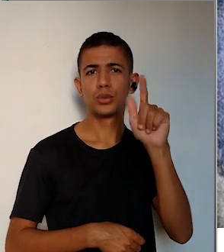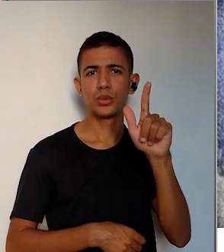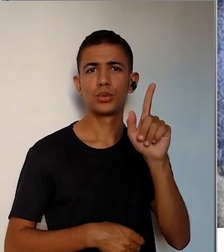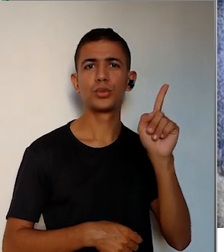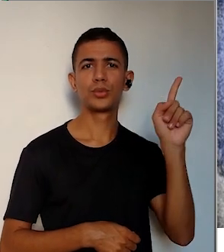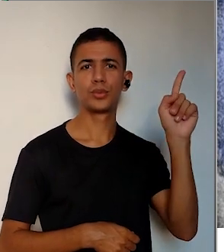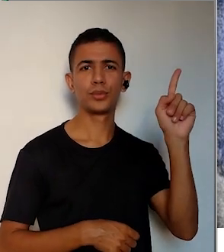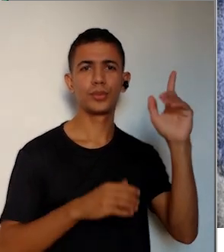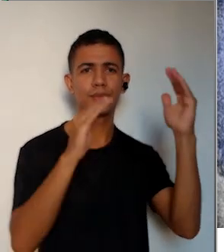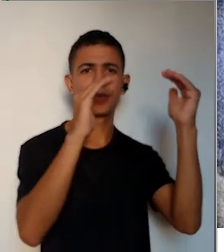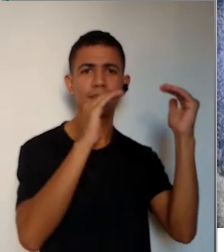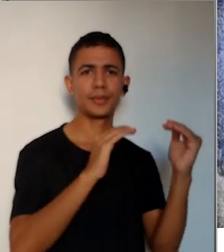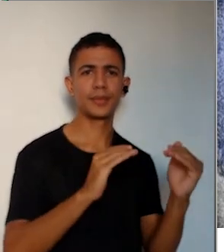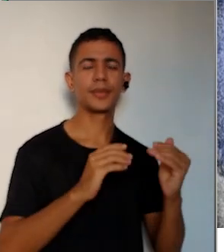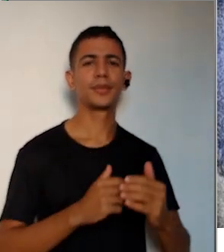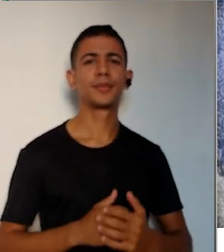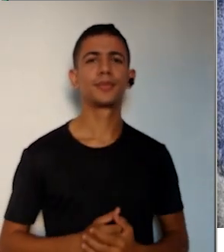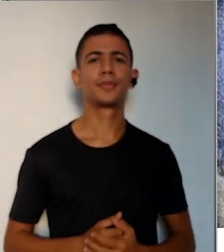logo abaixo.